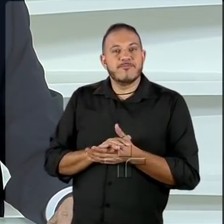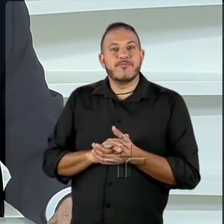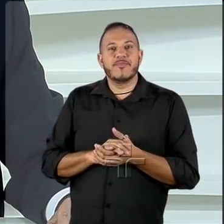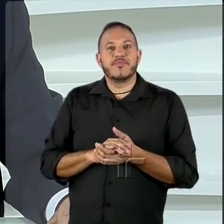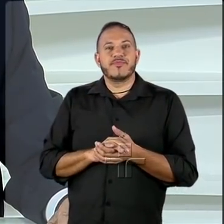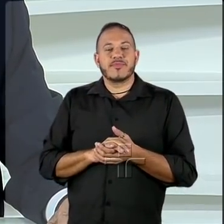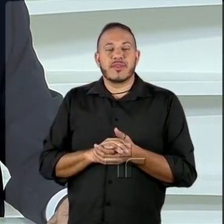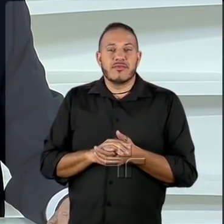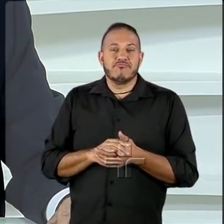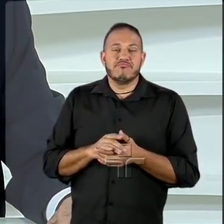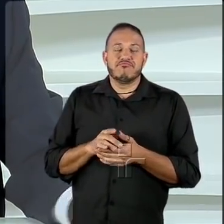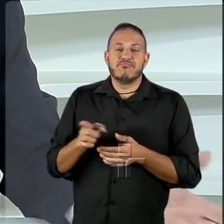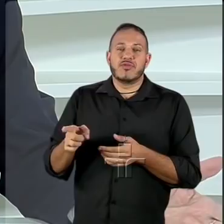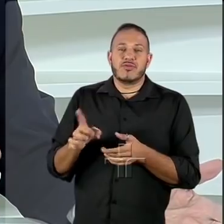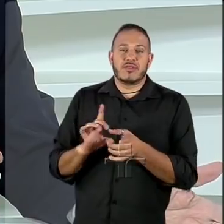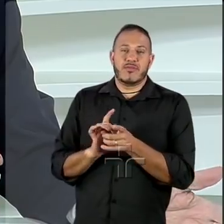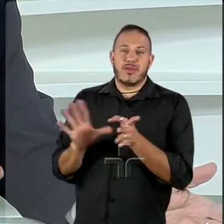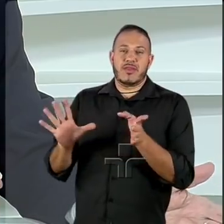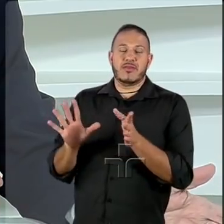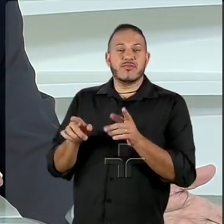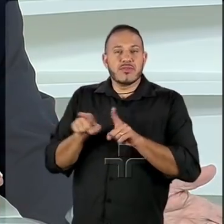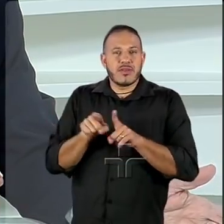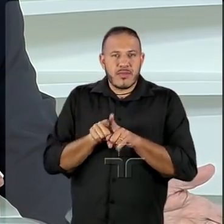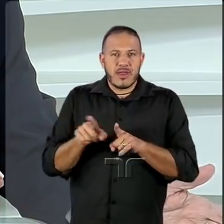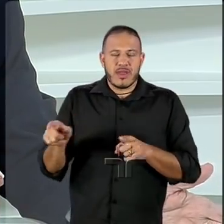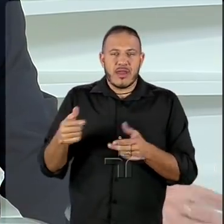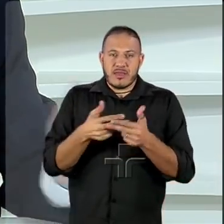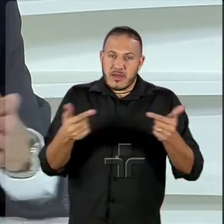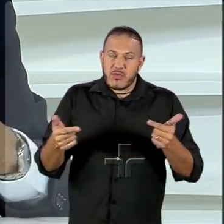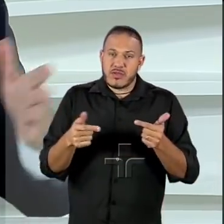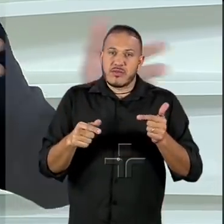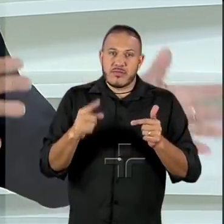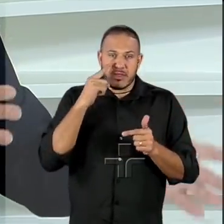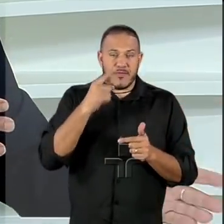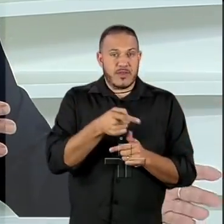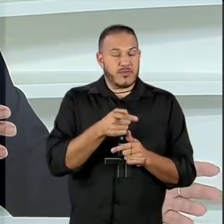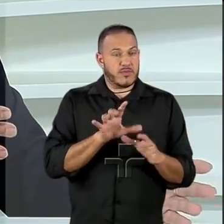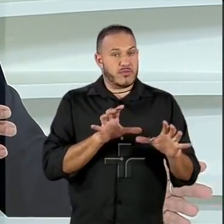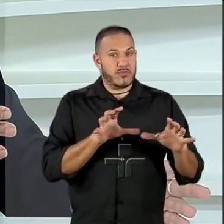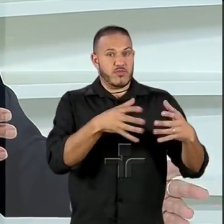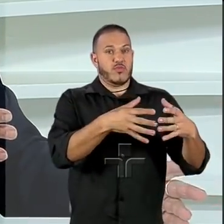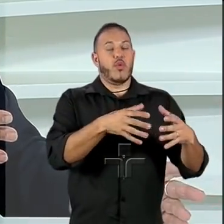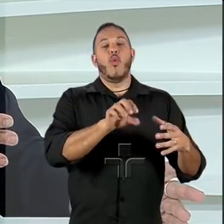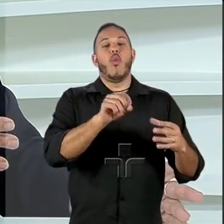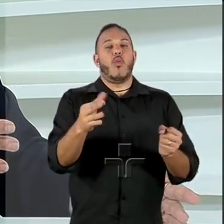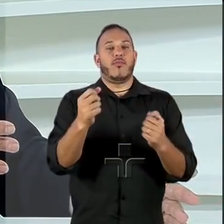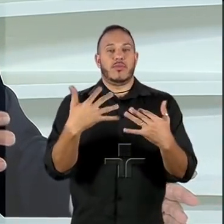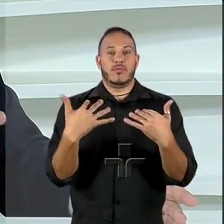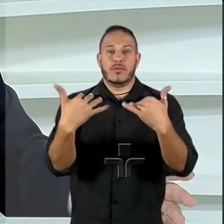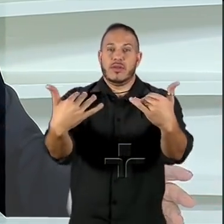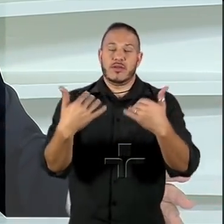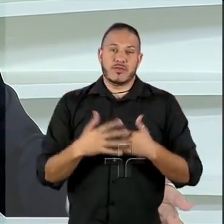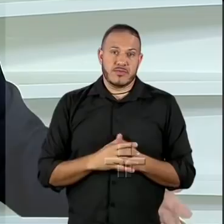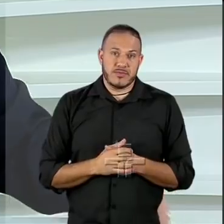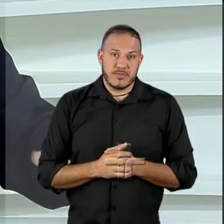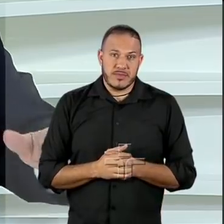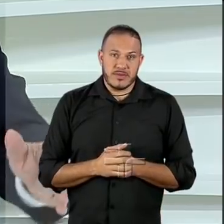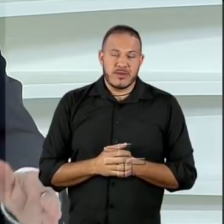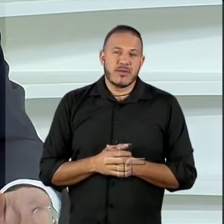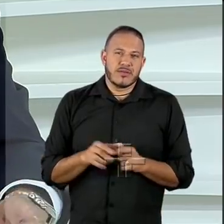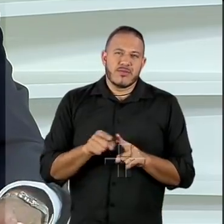pondo em liberdade, quando essa questão devia ser apreciada pela turma ou pelo plenário. Então, eu acho